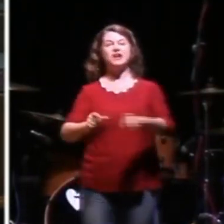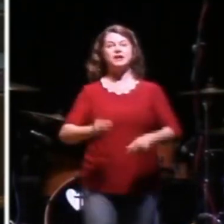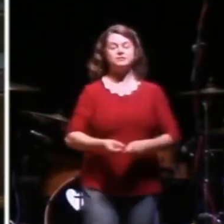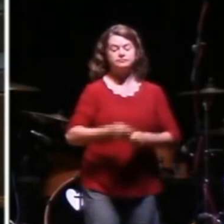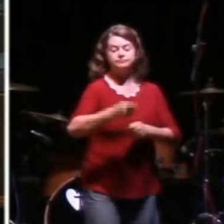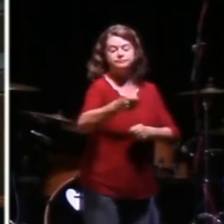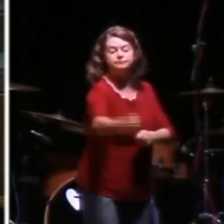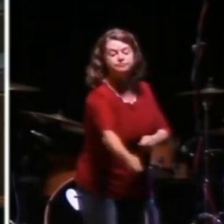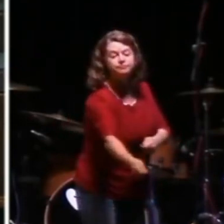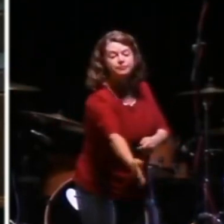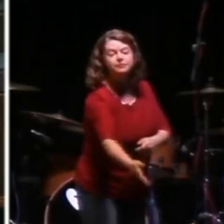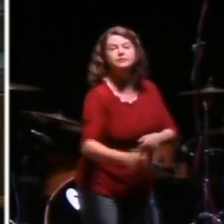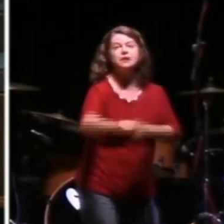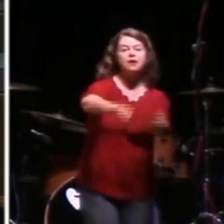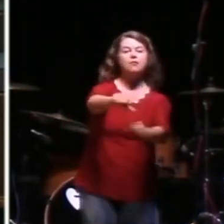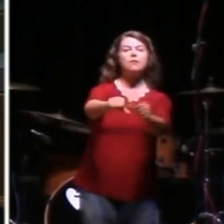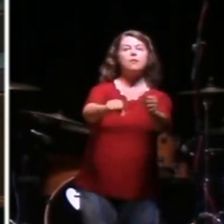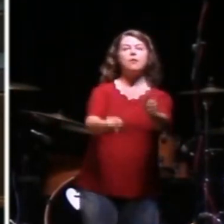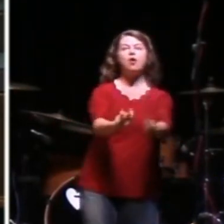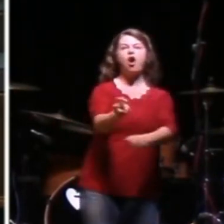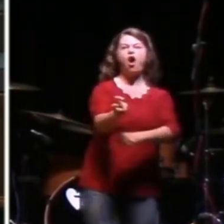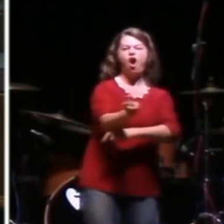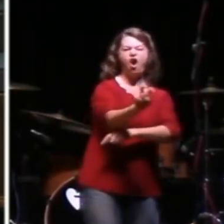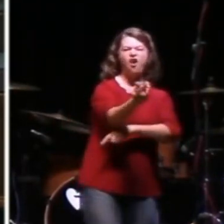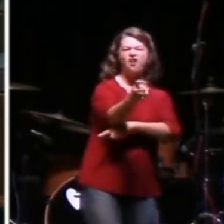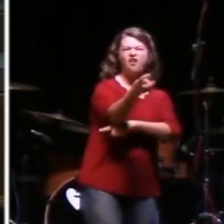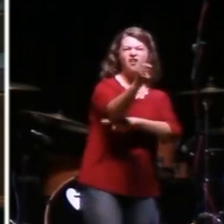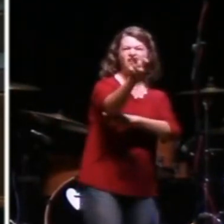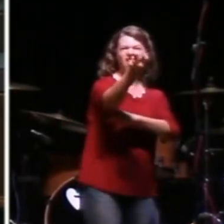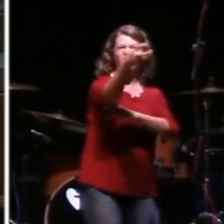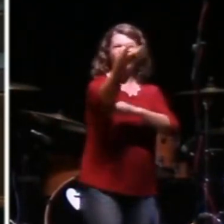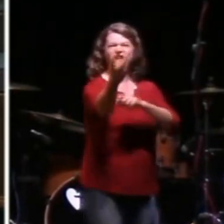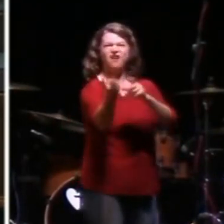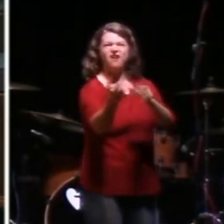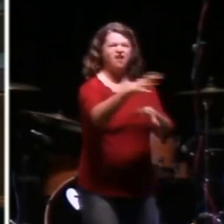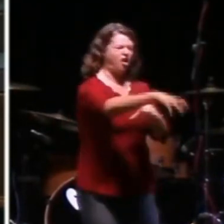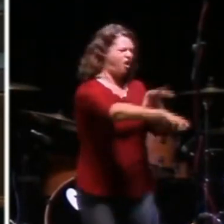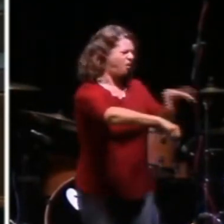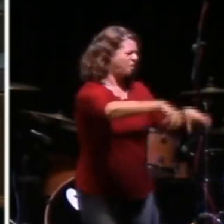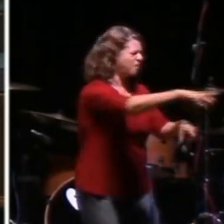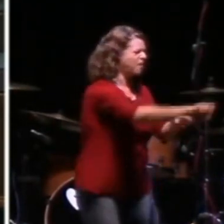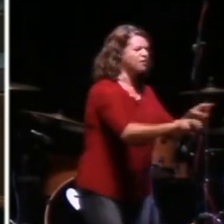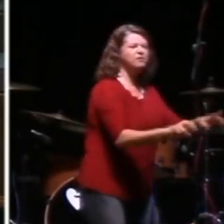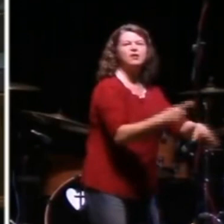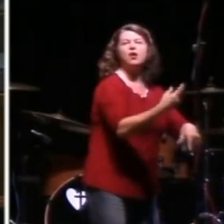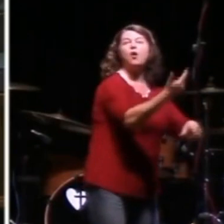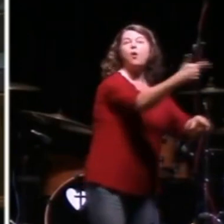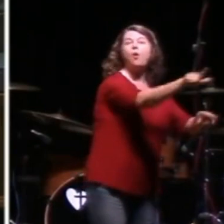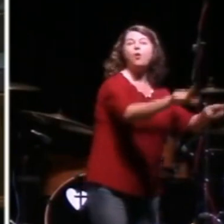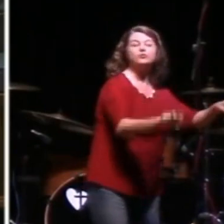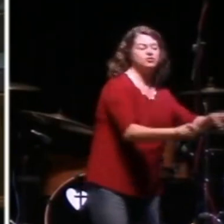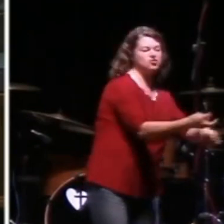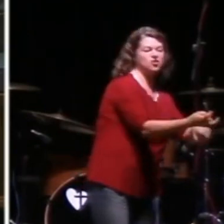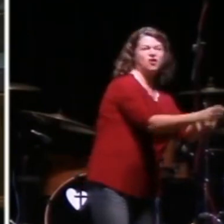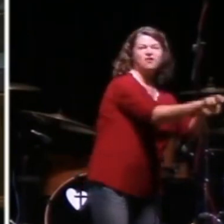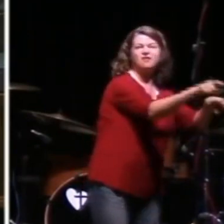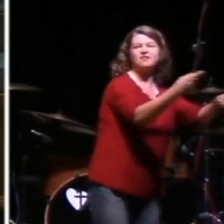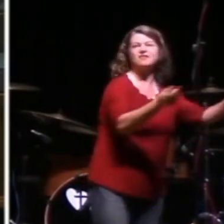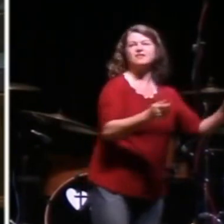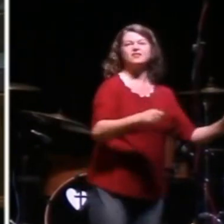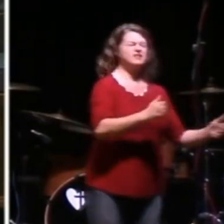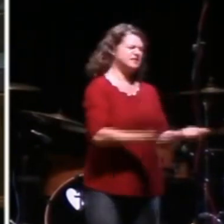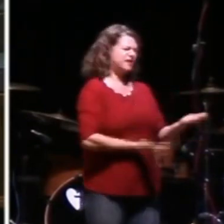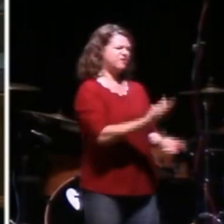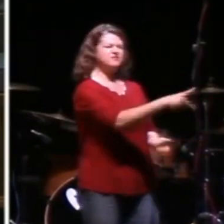transforma em serpente engole as serpentes do faraó dos mágicos e dos magos do faraó e aí